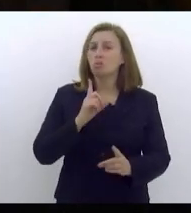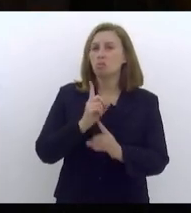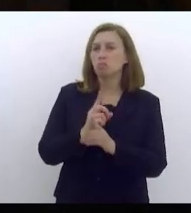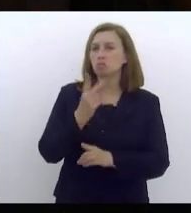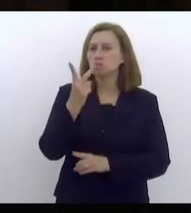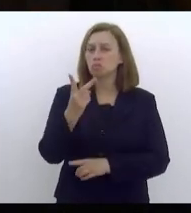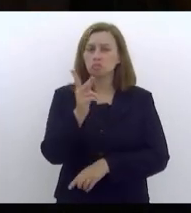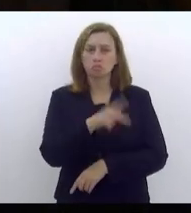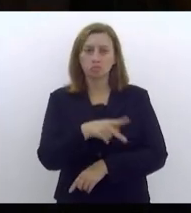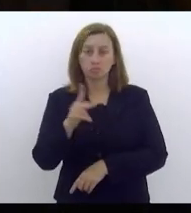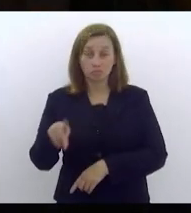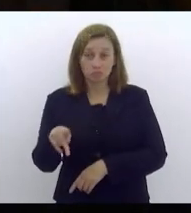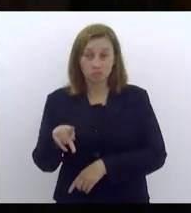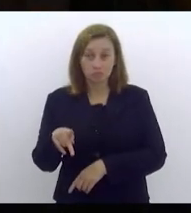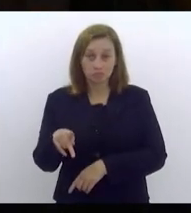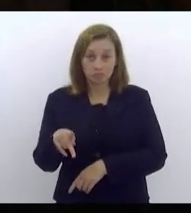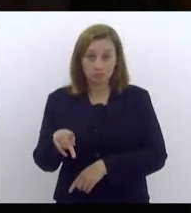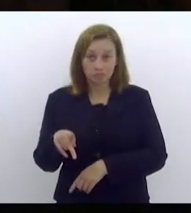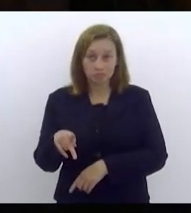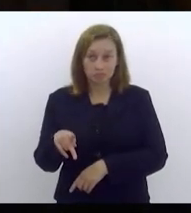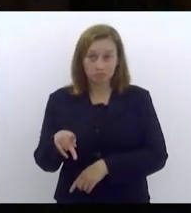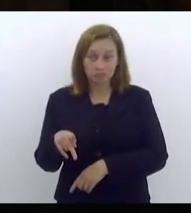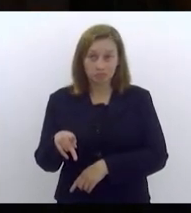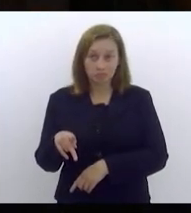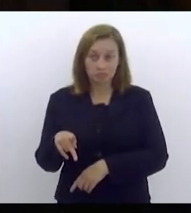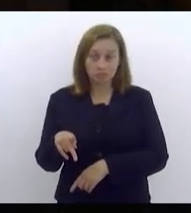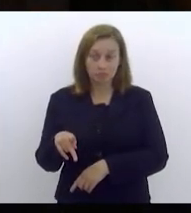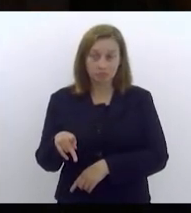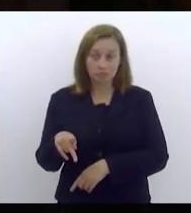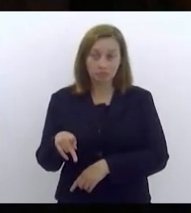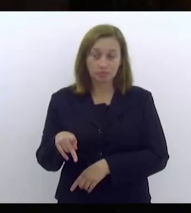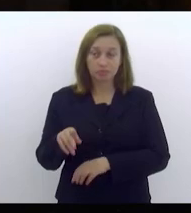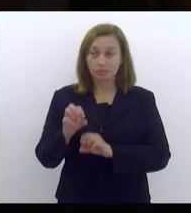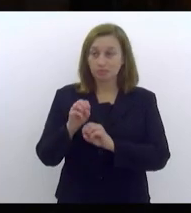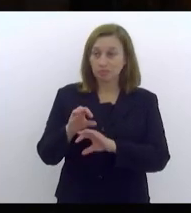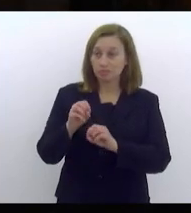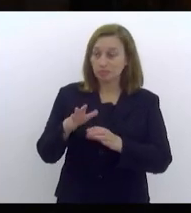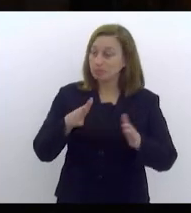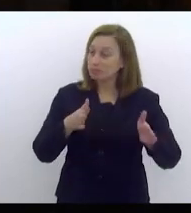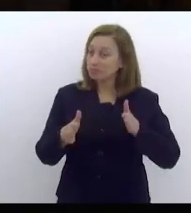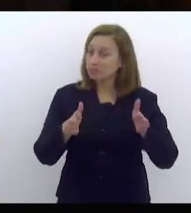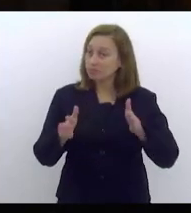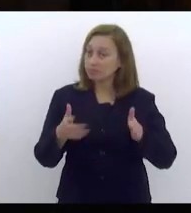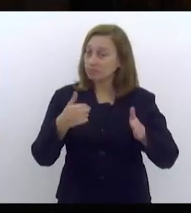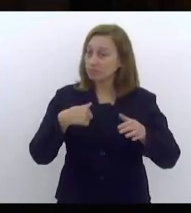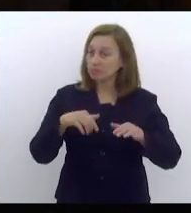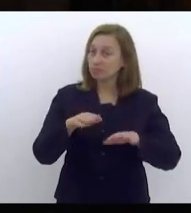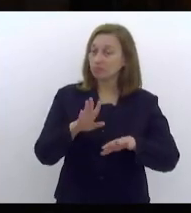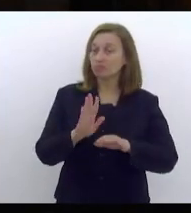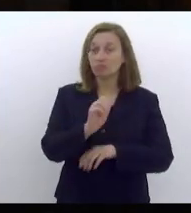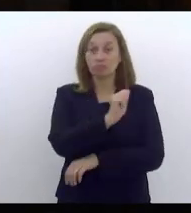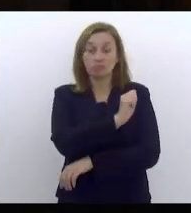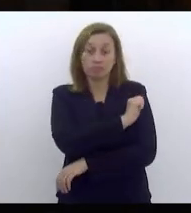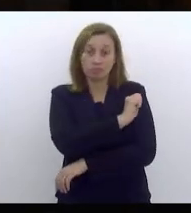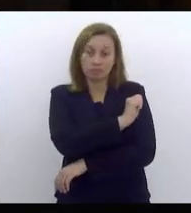professores que tangenciaram a minha época, que lá estive